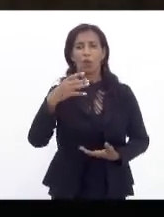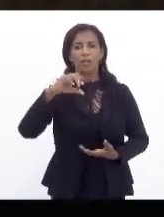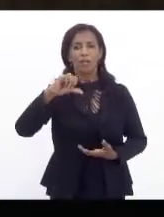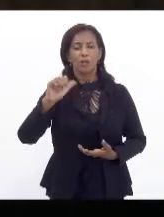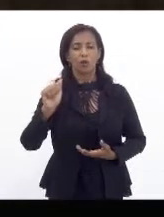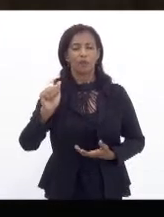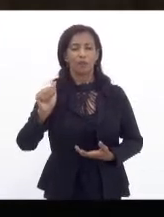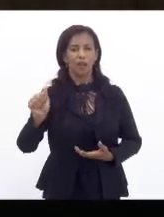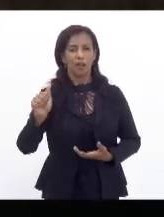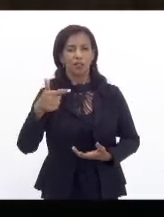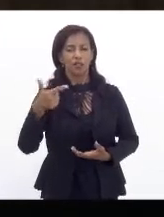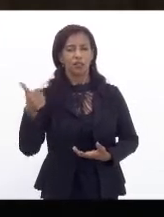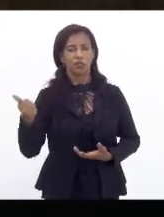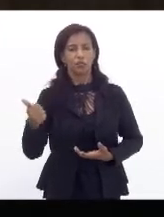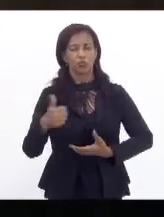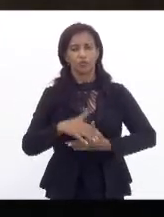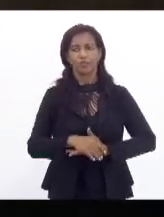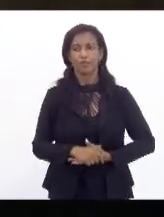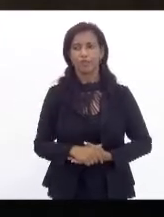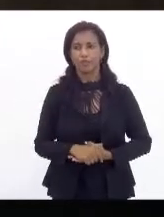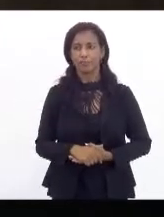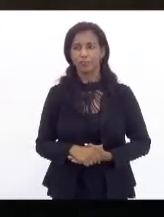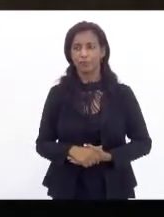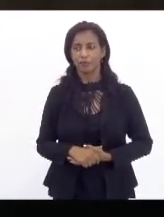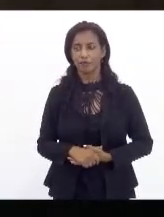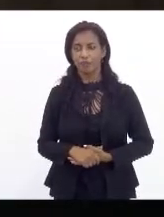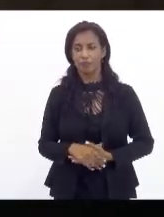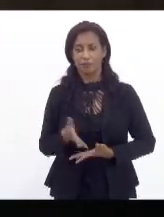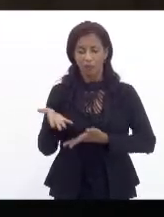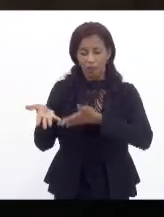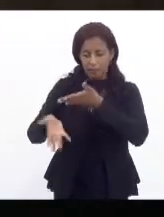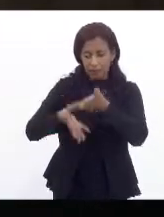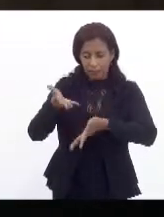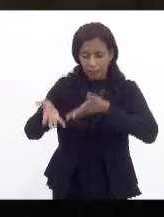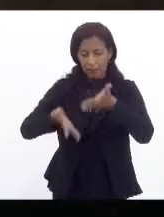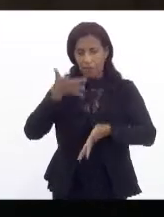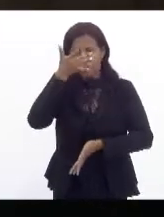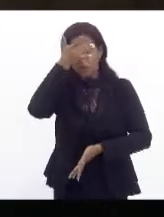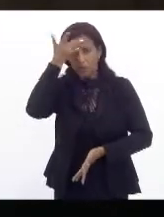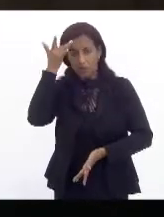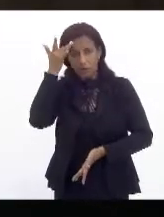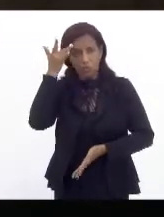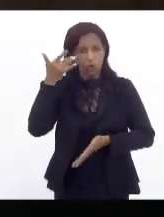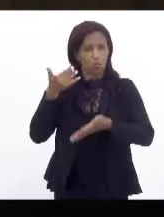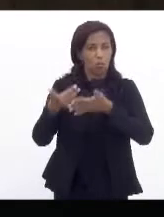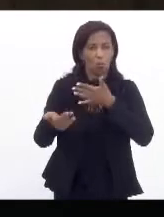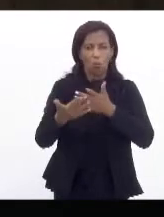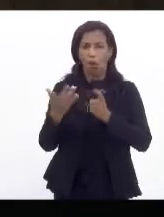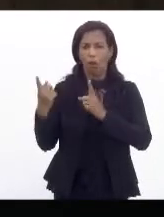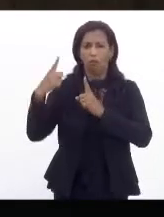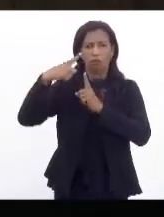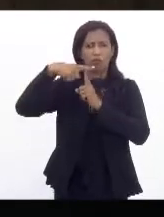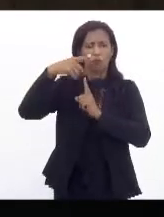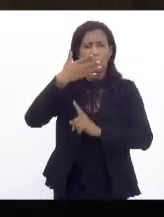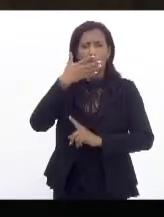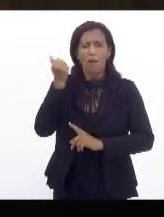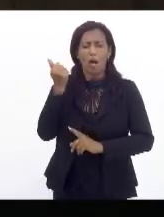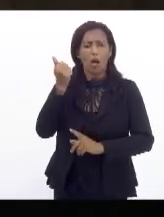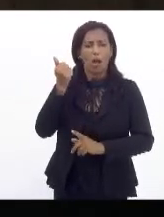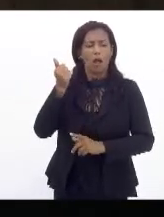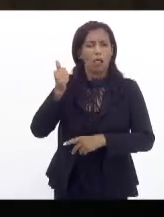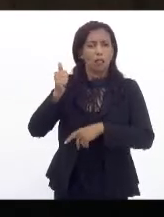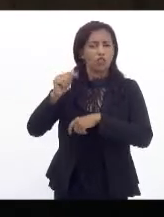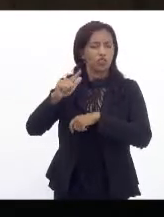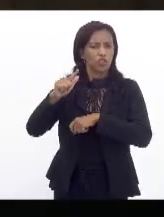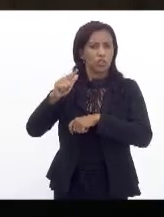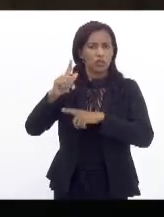42-49A, 2021. A questão do tratamento das pessoas portadoras de algum tipo de deficiência, seja física